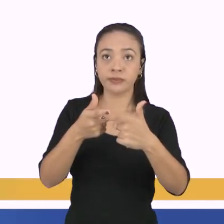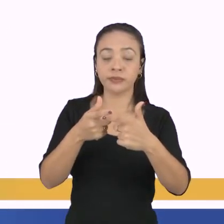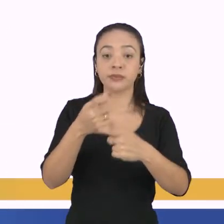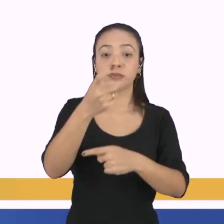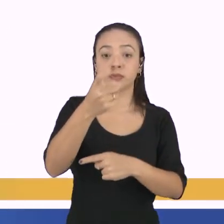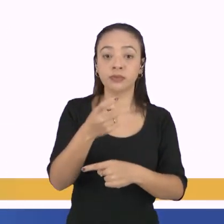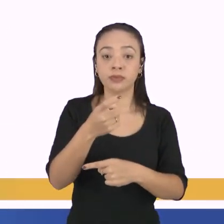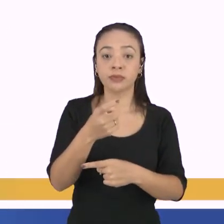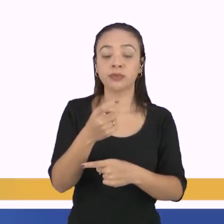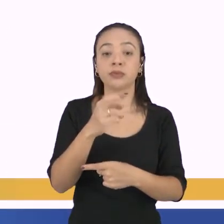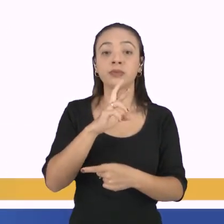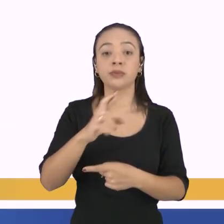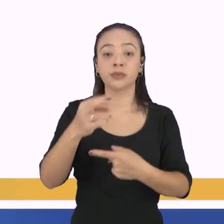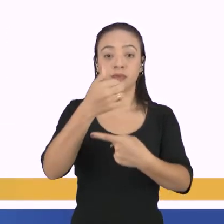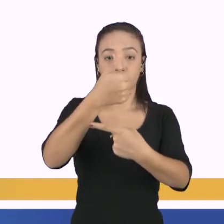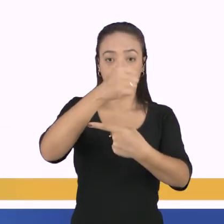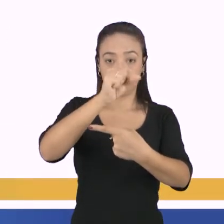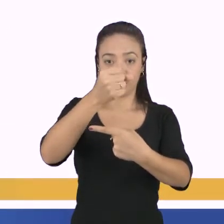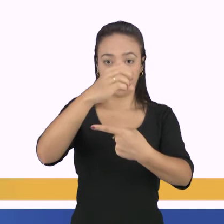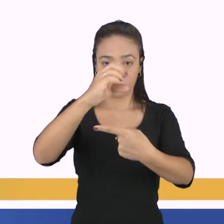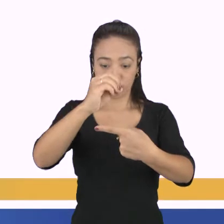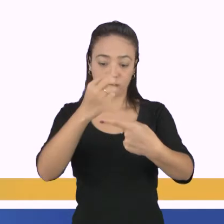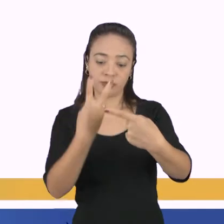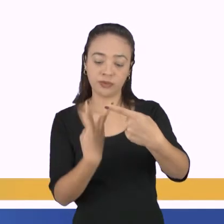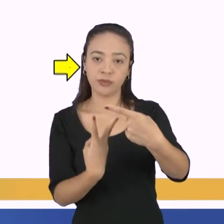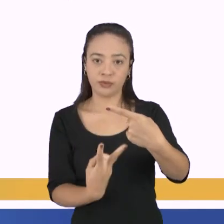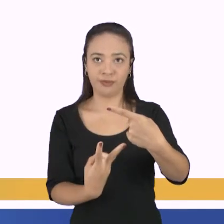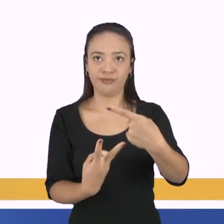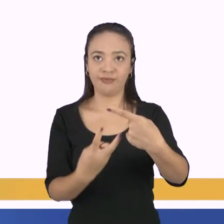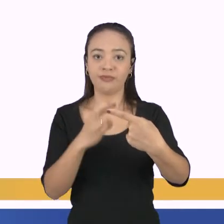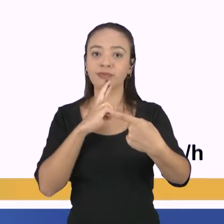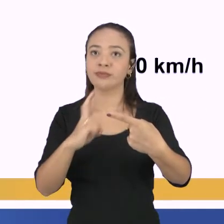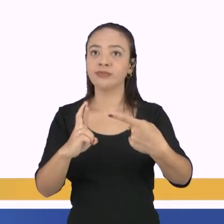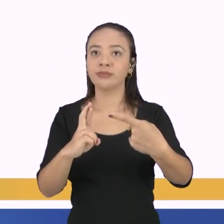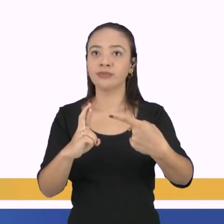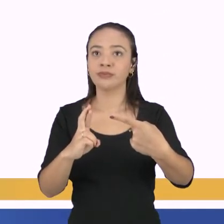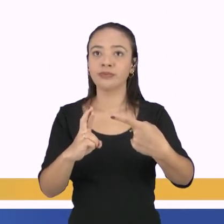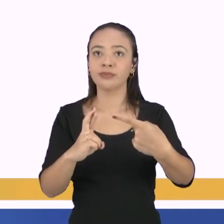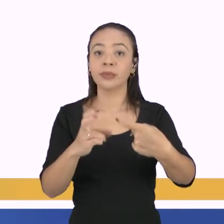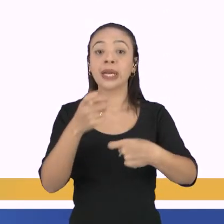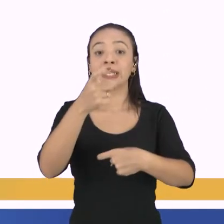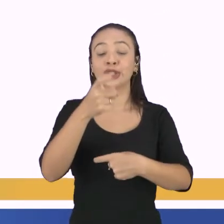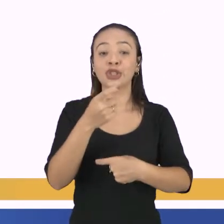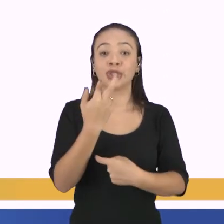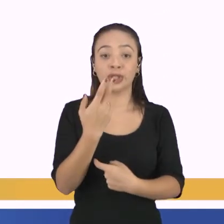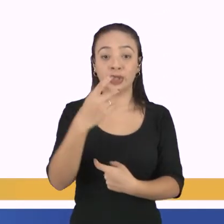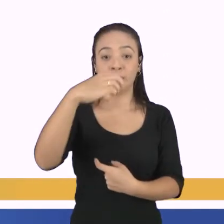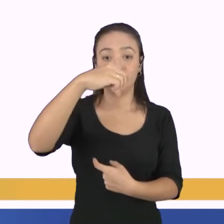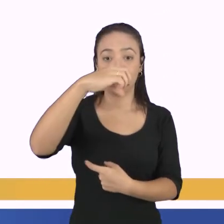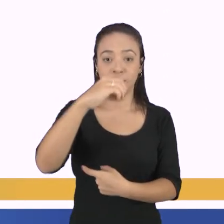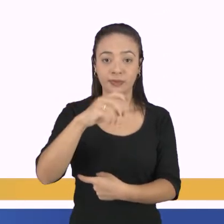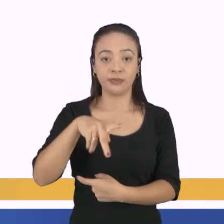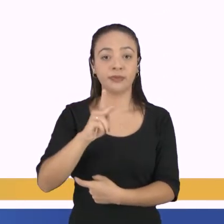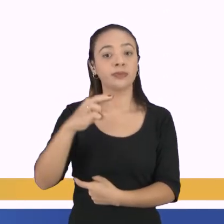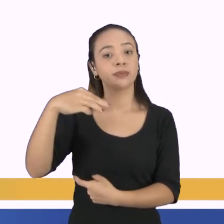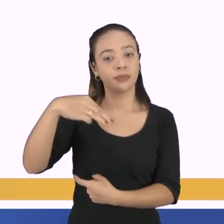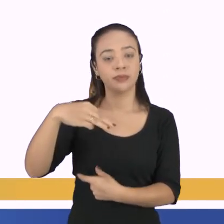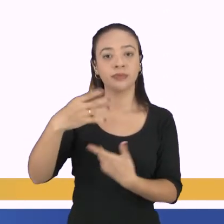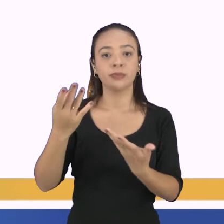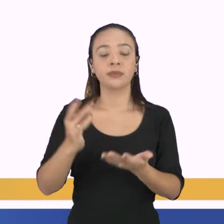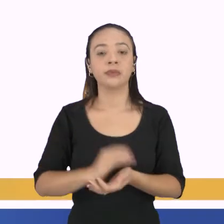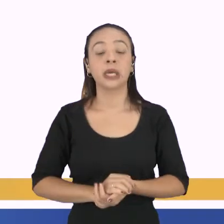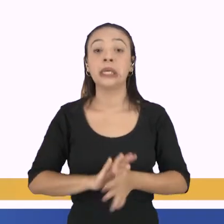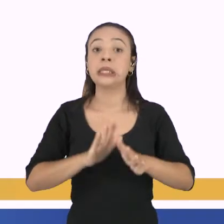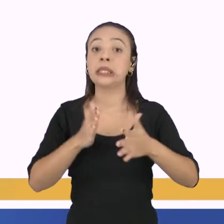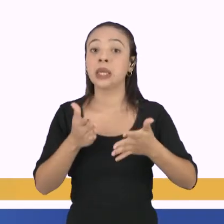igual a 180 sobre 2. E com isso a gente obtém x igual a 90 km. Isso quer dizer que